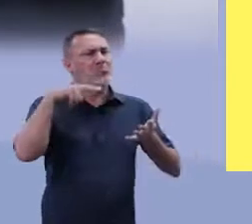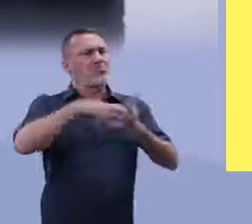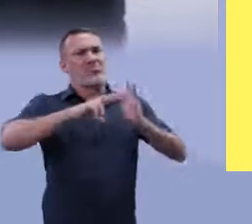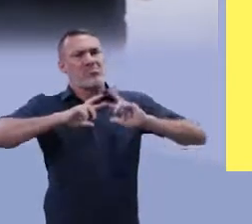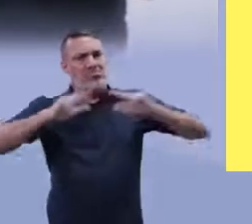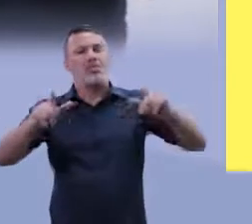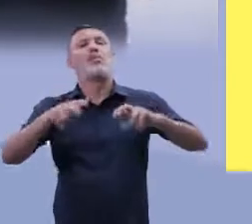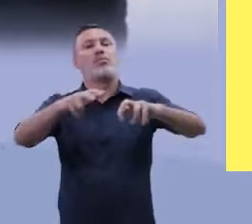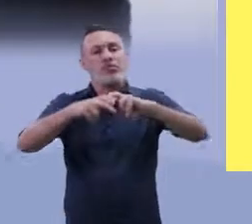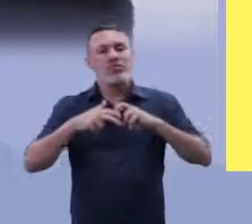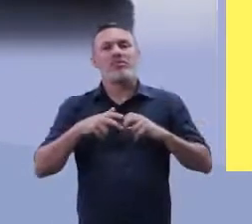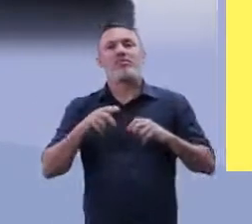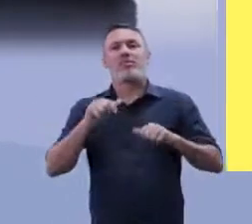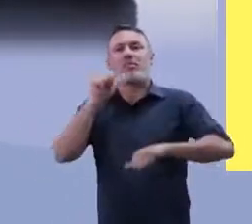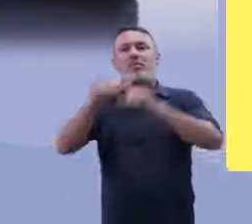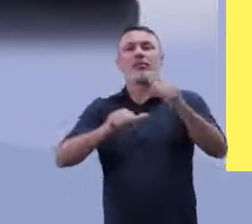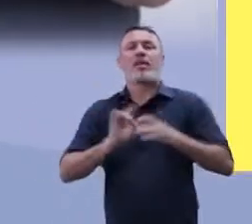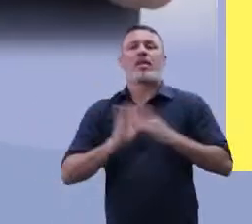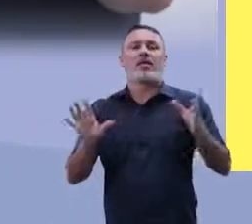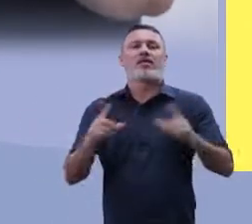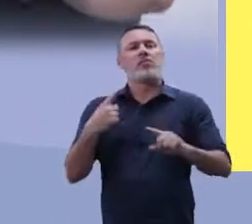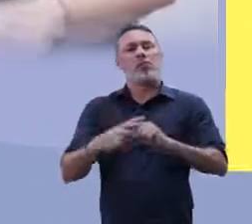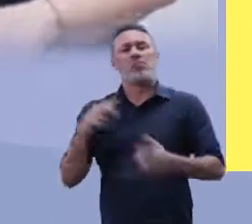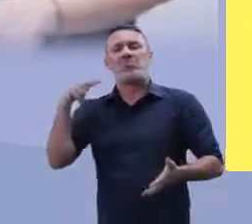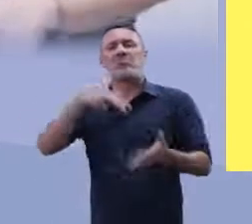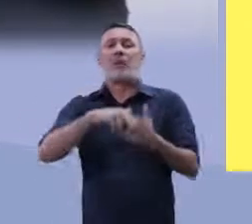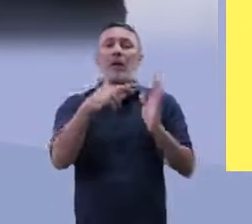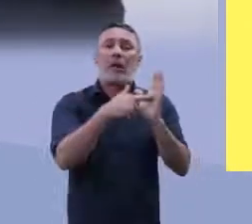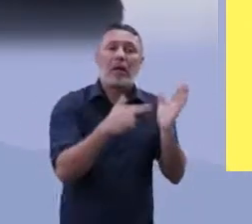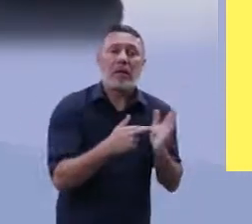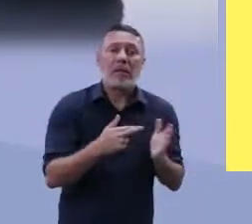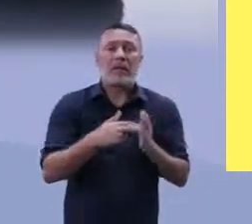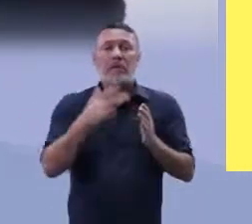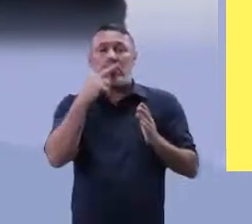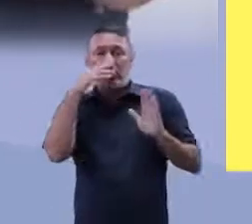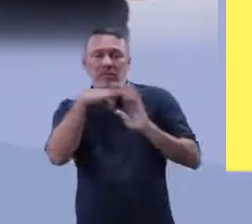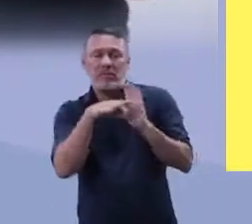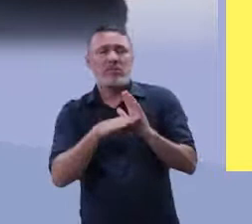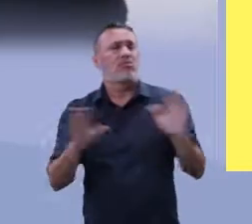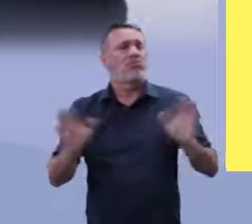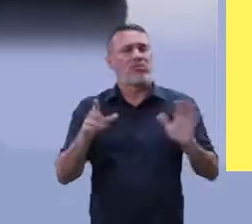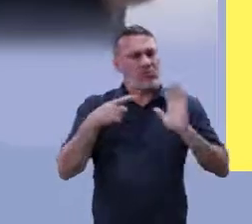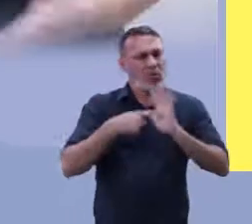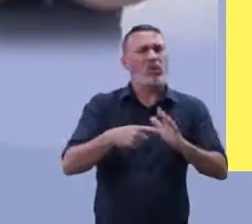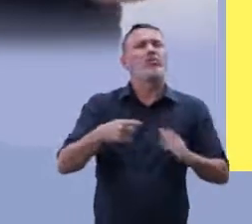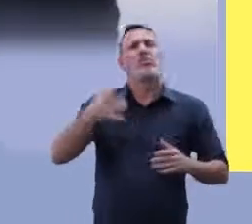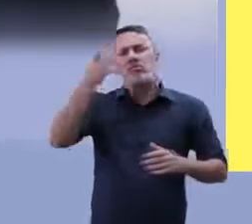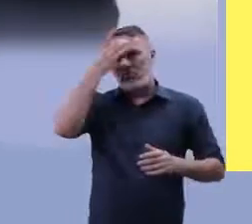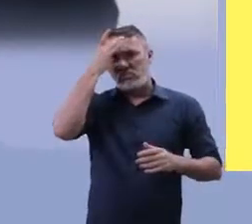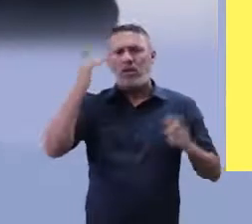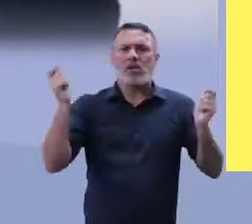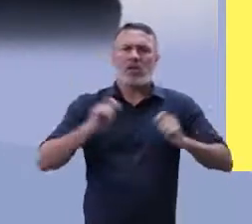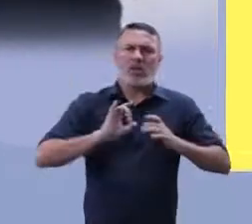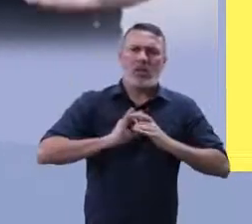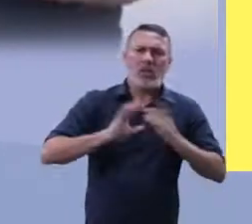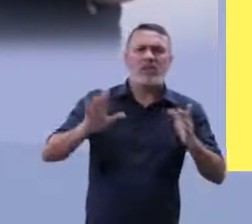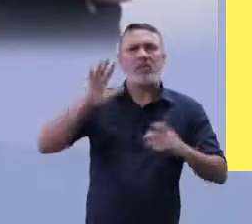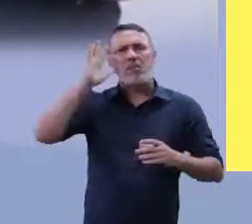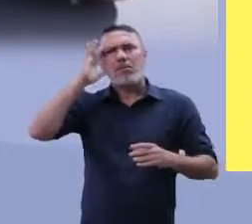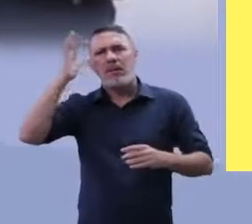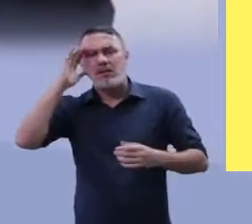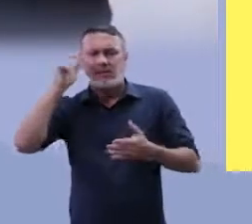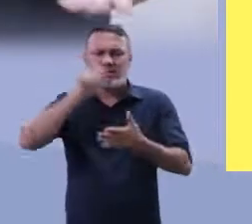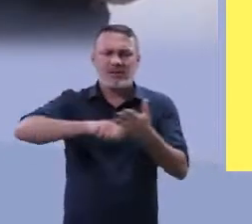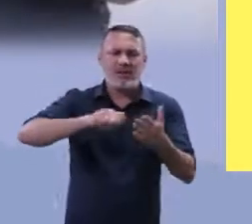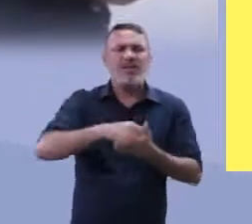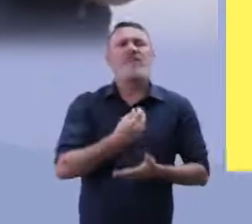partir disso que você se tornou um cidadão livre, capaz de falar, de pensar, de escrever